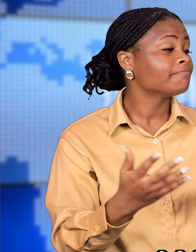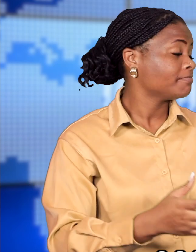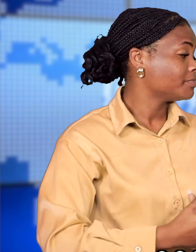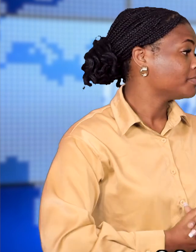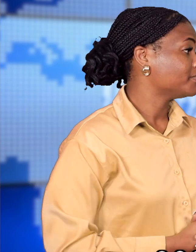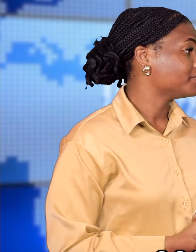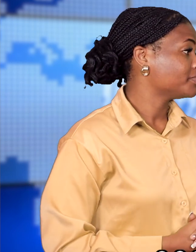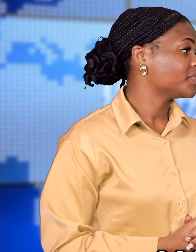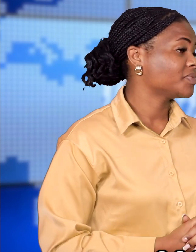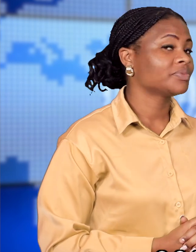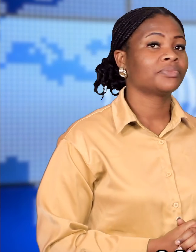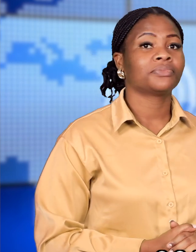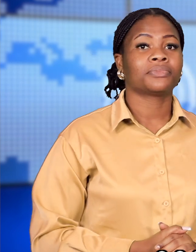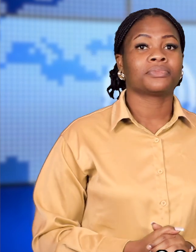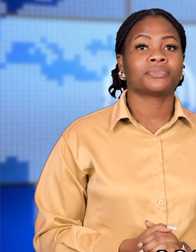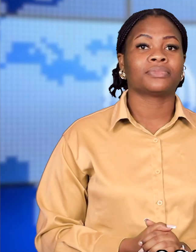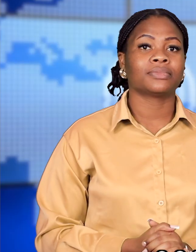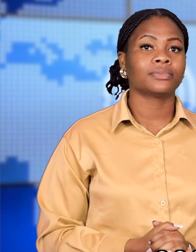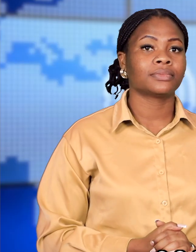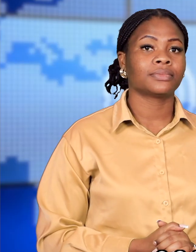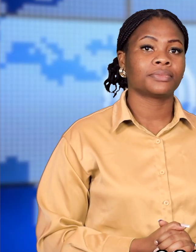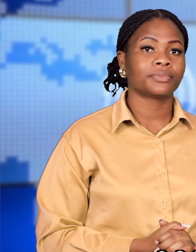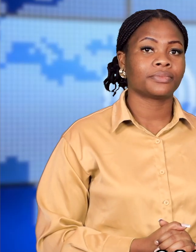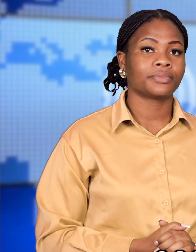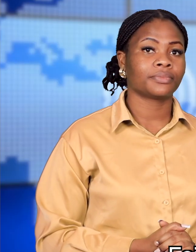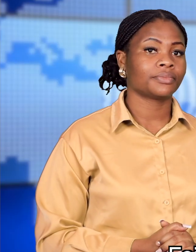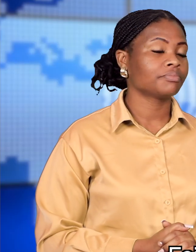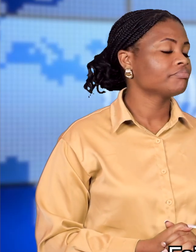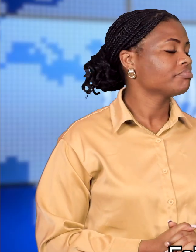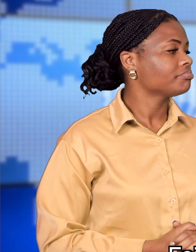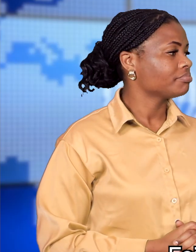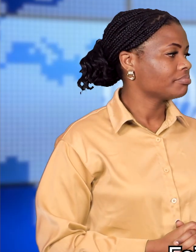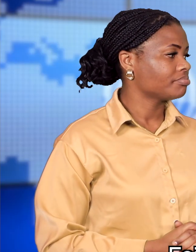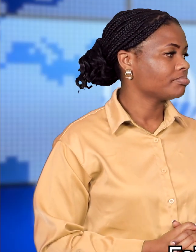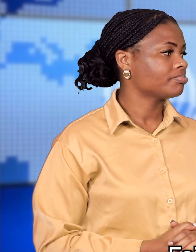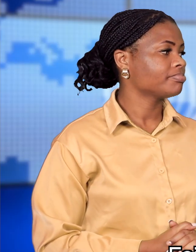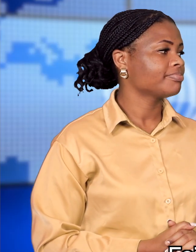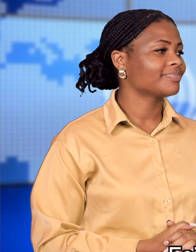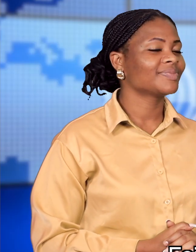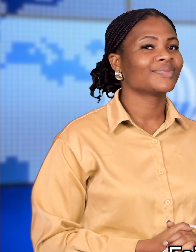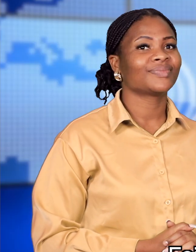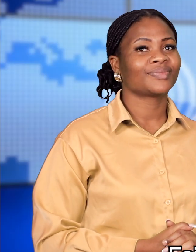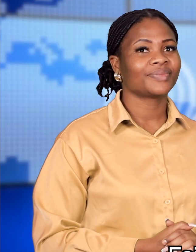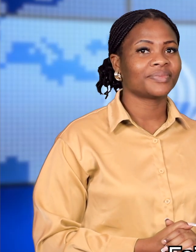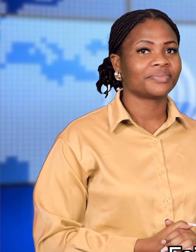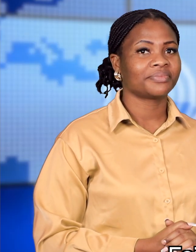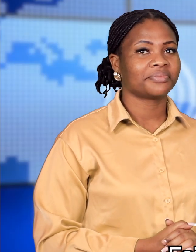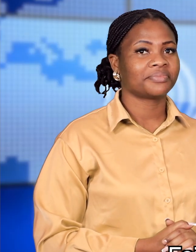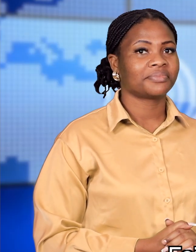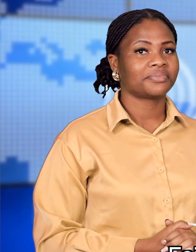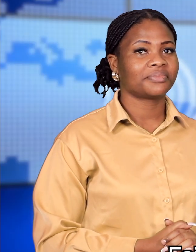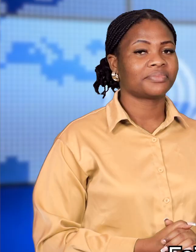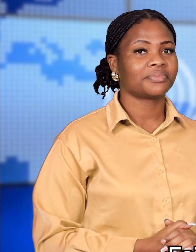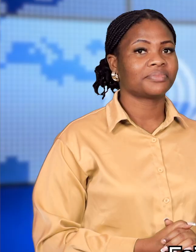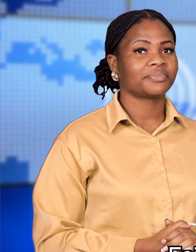impacto na vida das crianças com e sem deficiência. Foi uma jornada de muita aprendizagem,